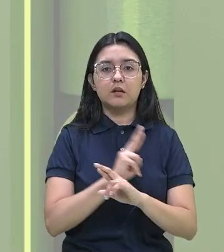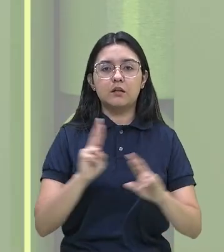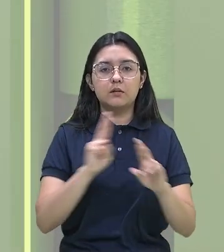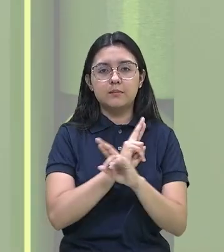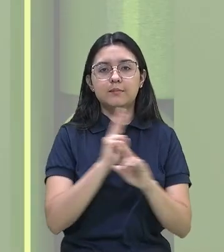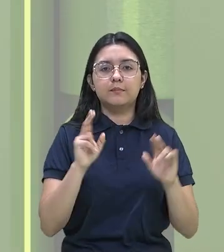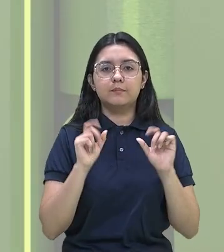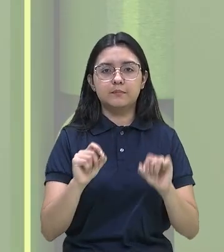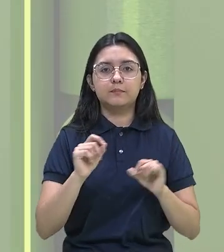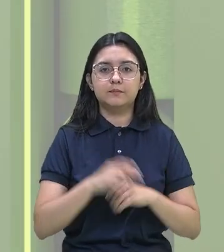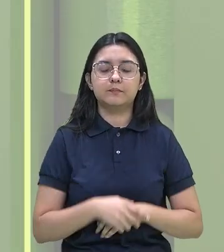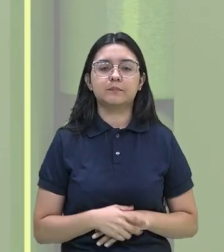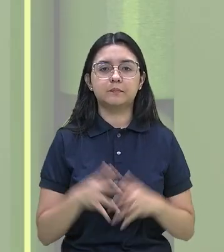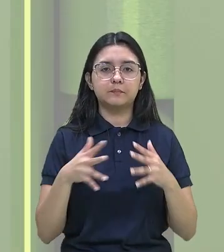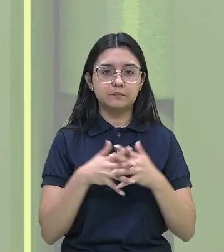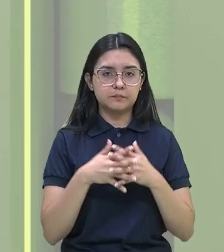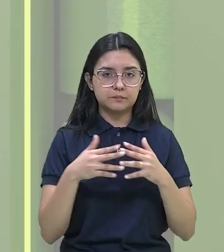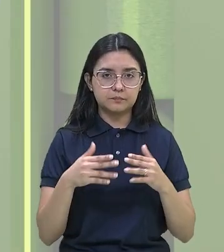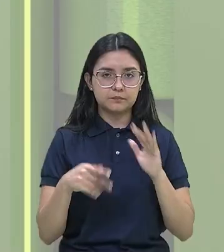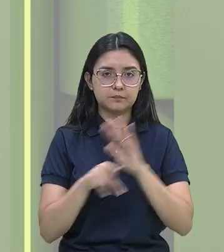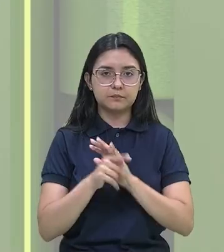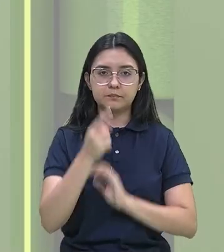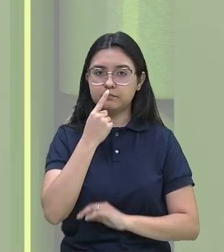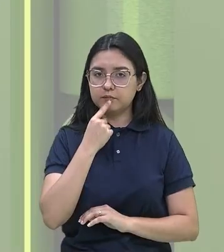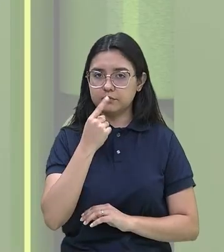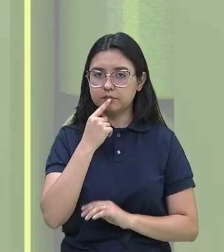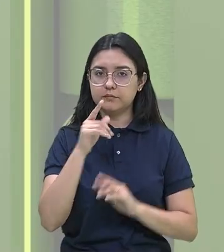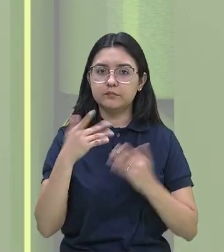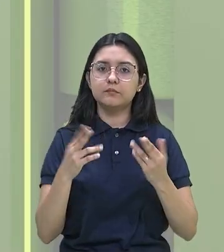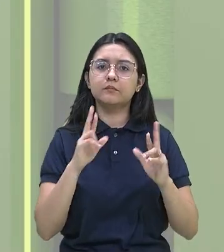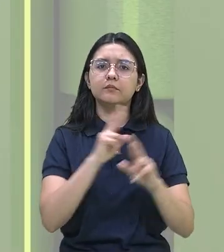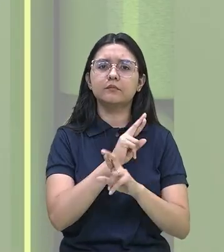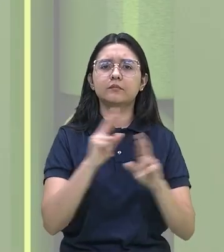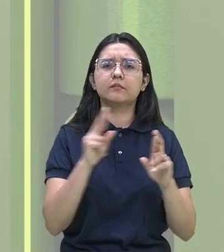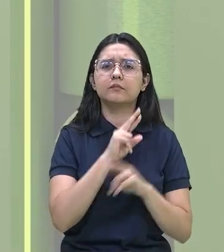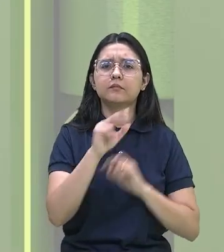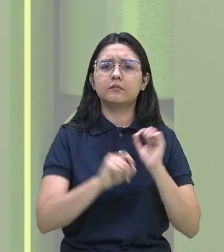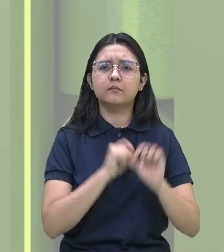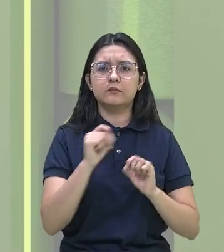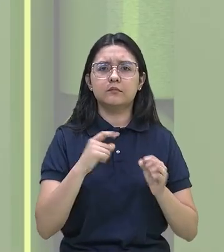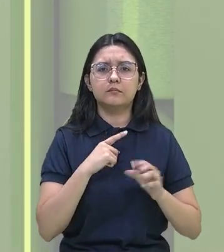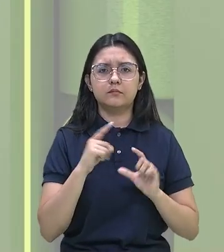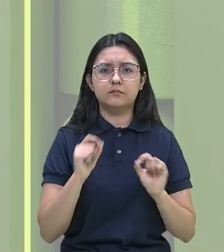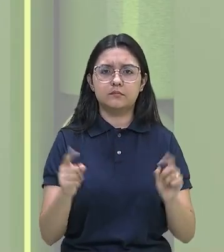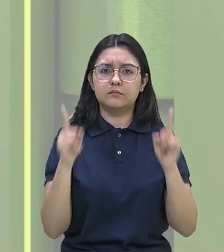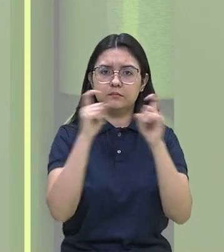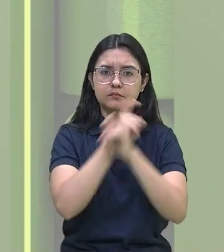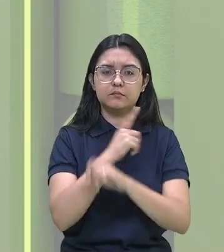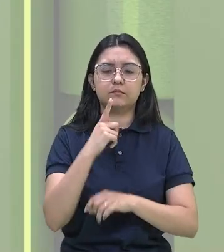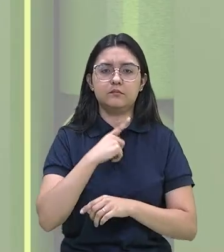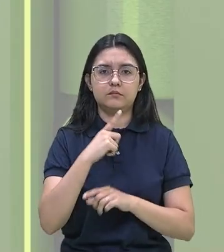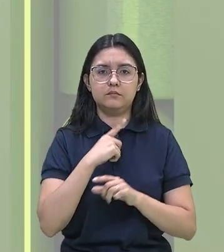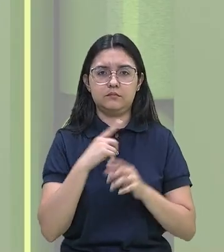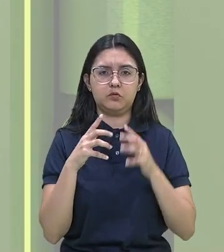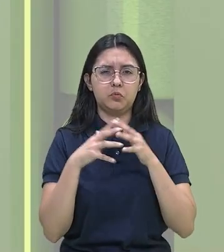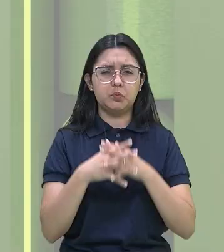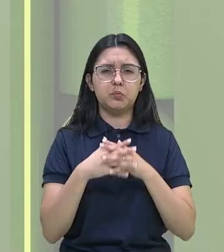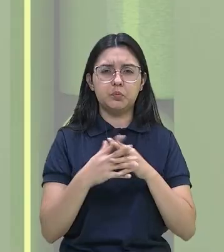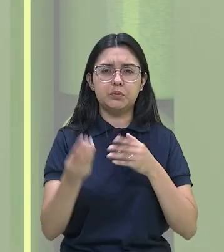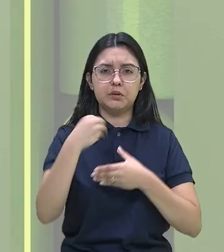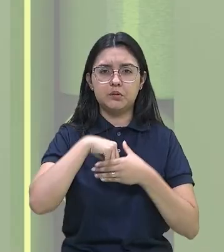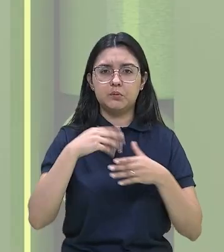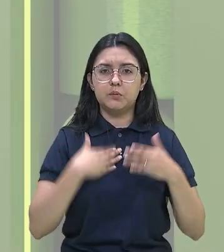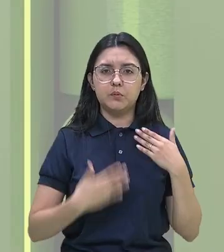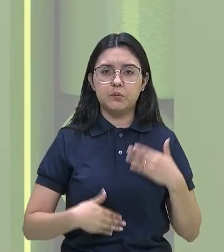ao tecido sanguíneo, né? Então, é uma relação complexa que há dentro do nosso